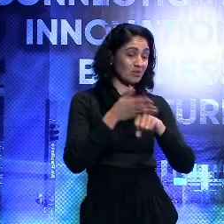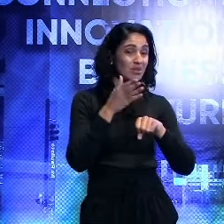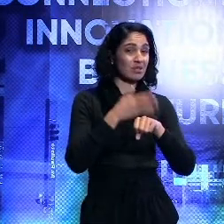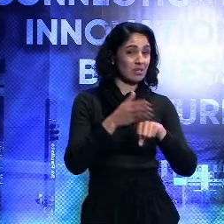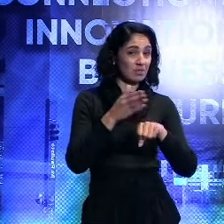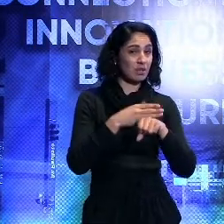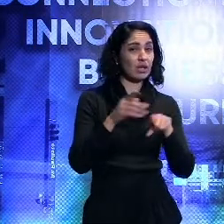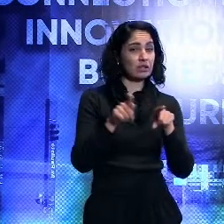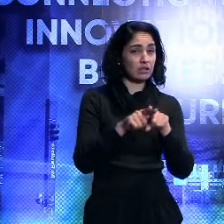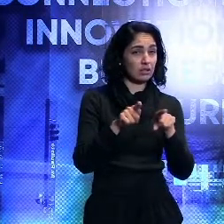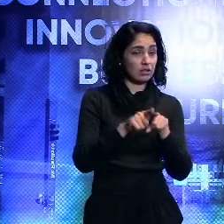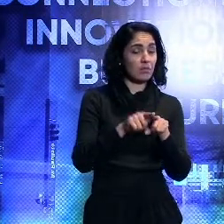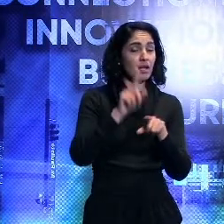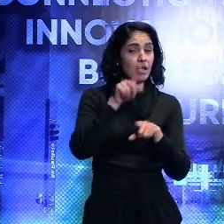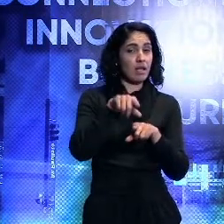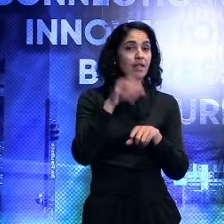tentar